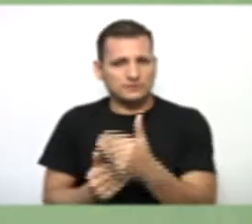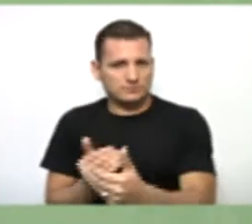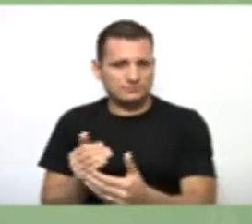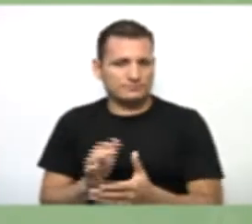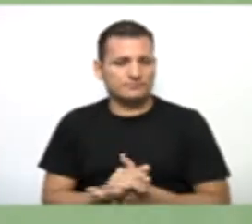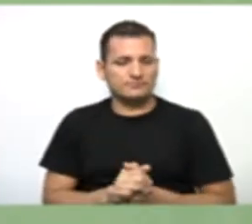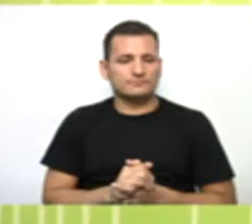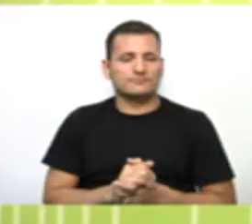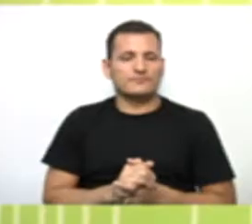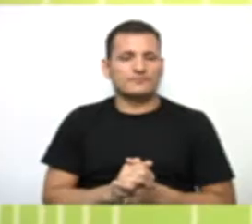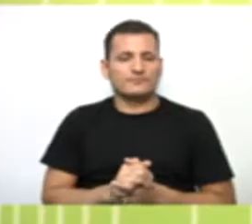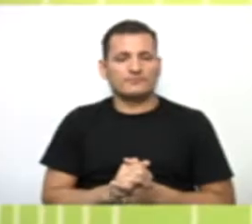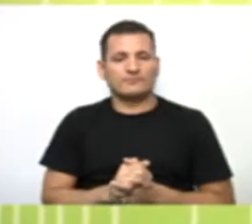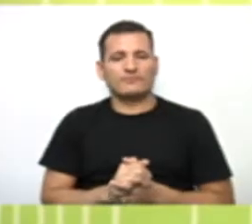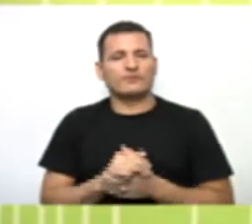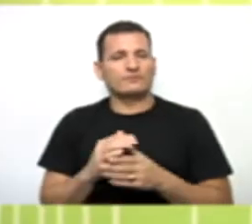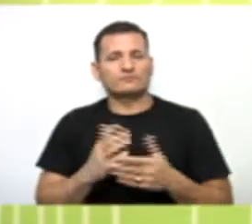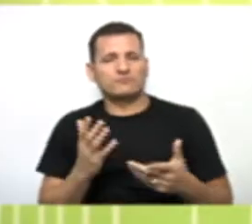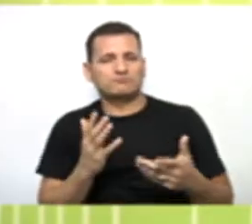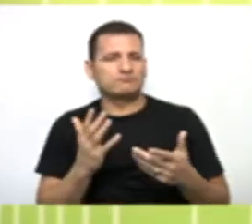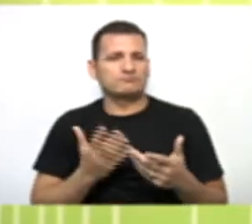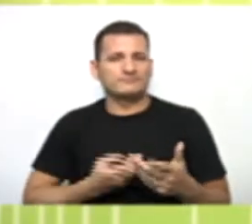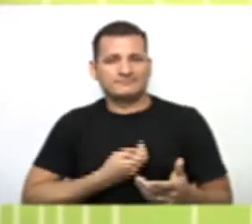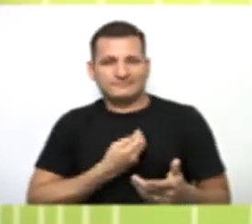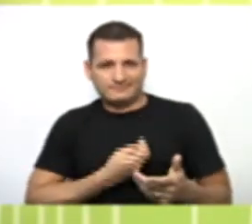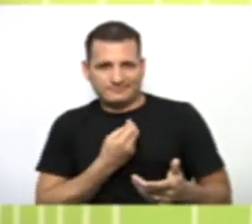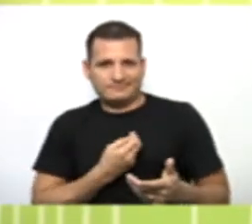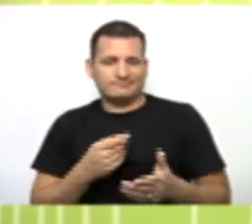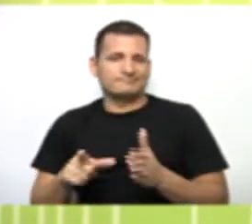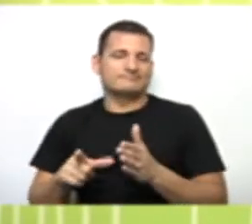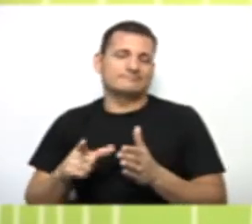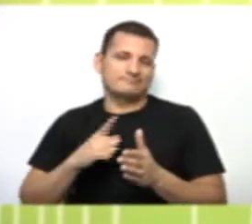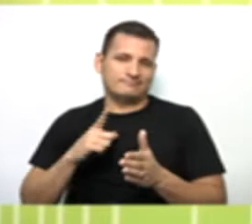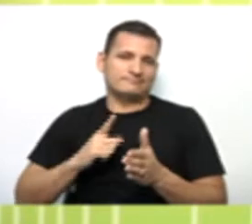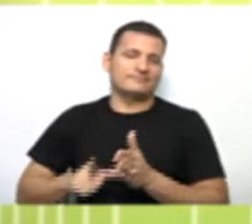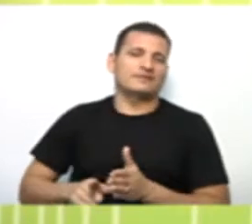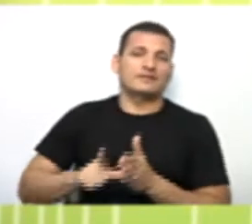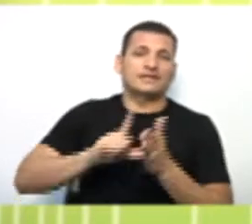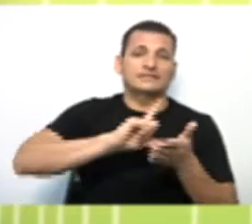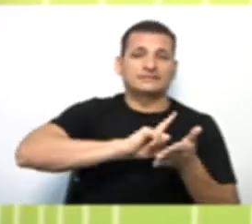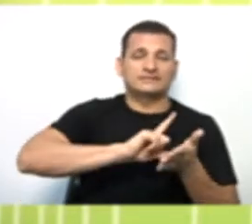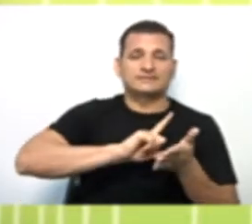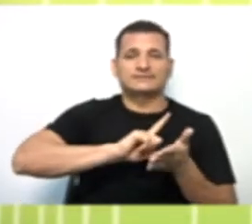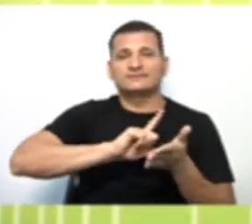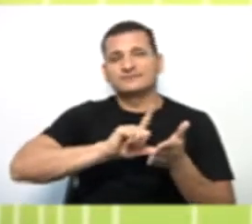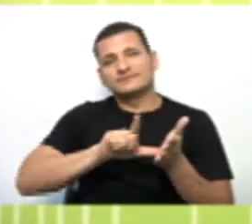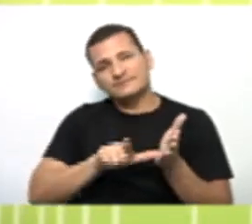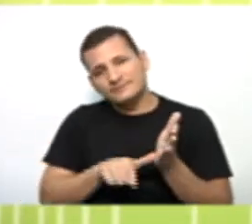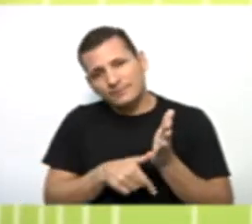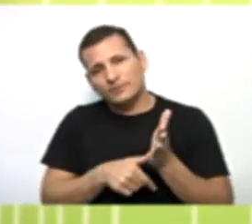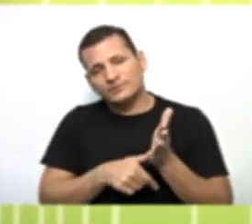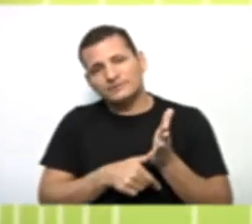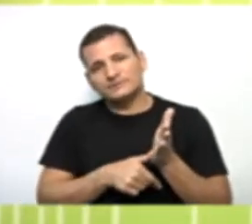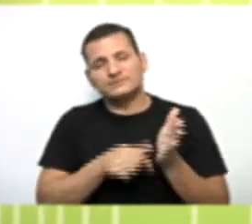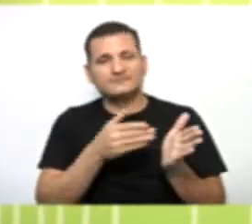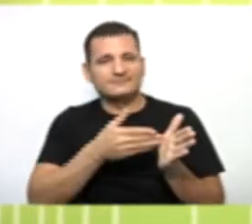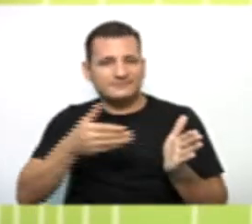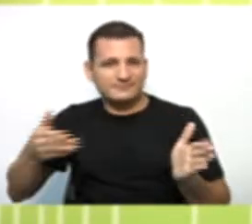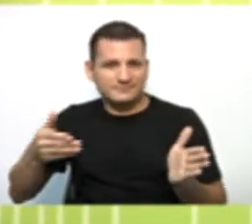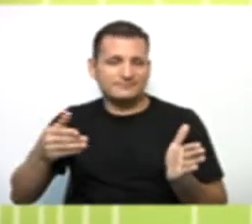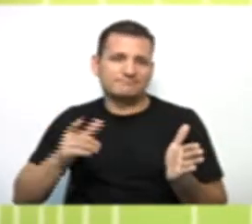só, tudo na vida tem um antes, um durante e um depois, não